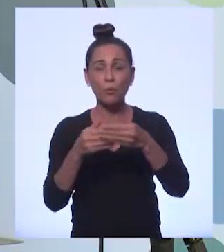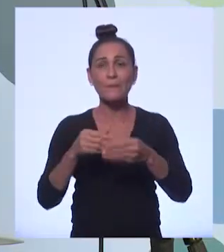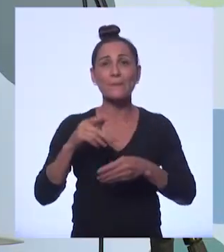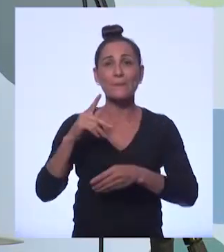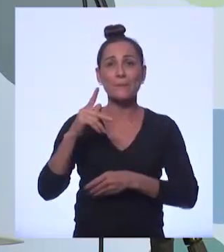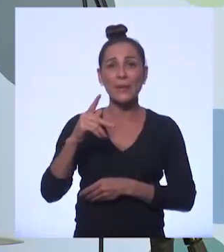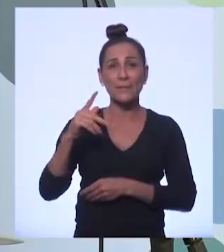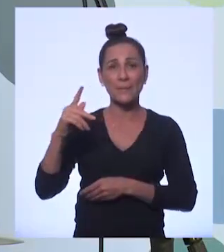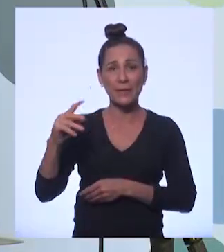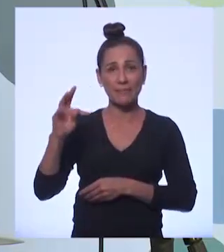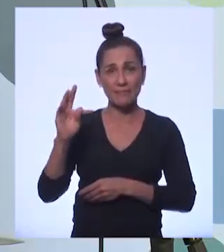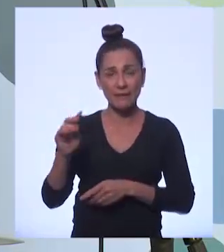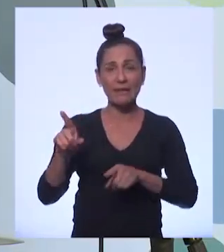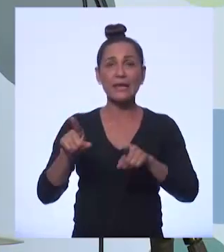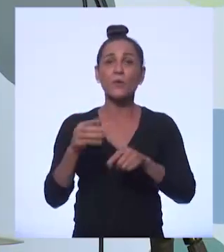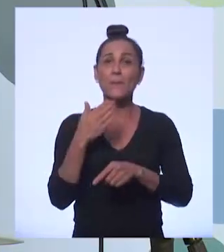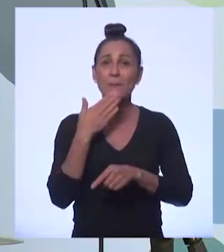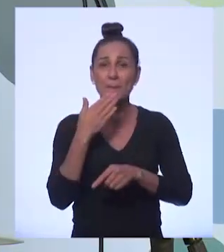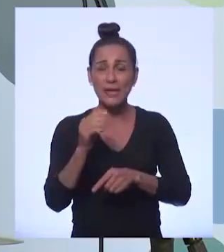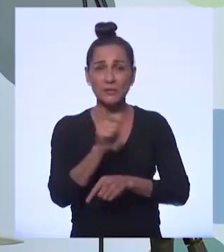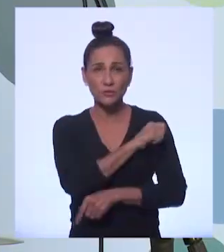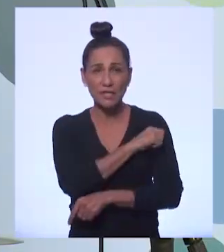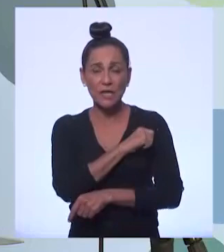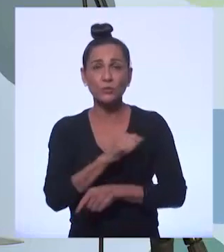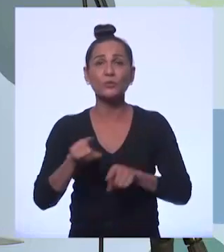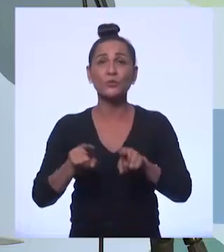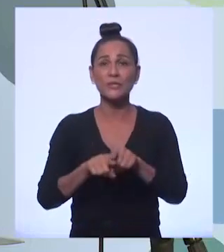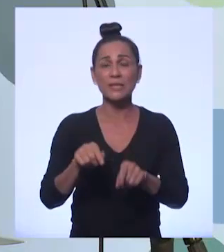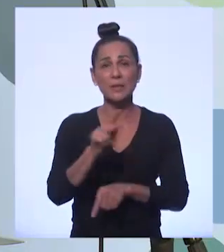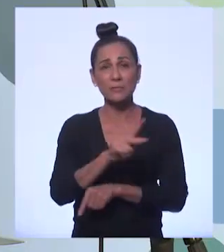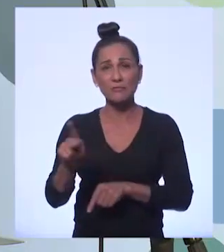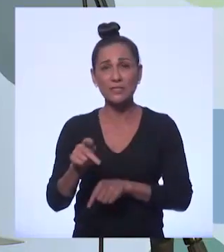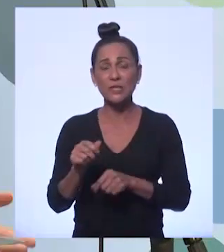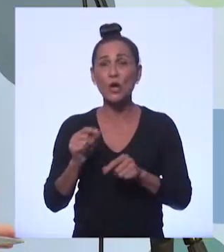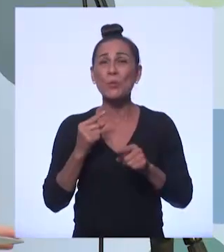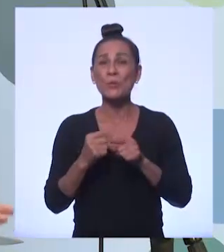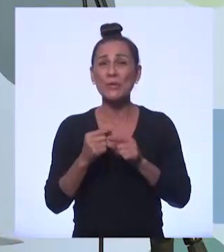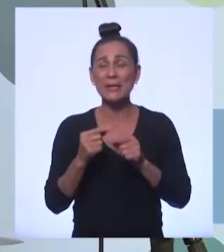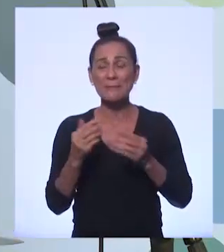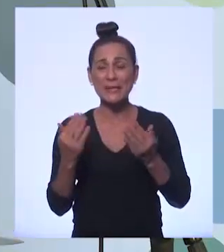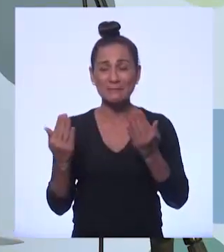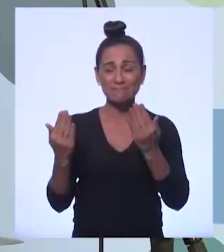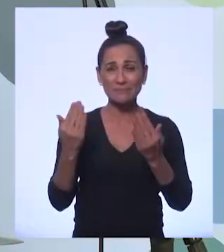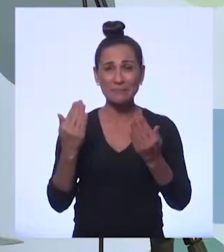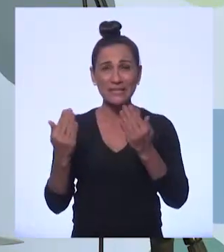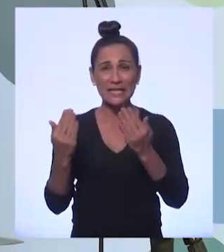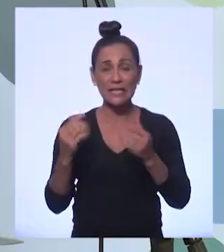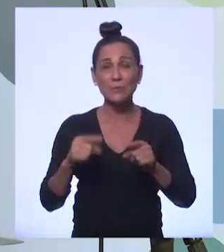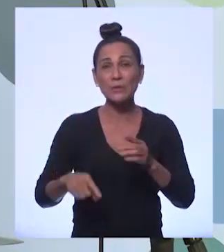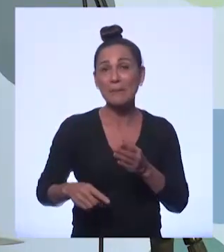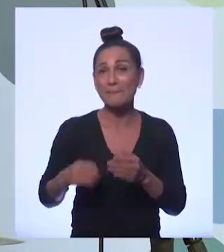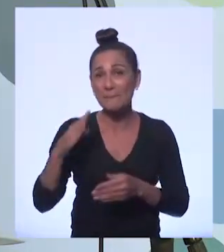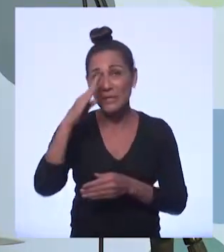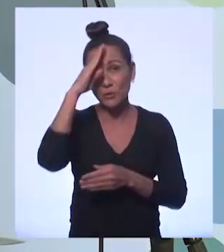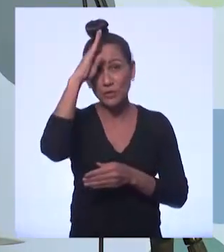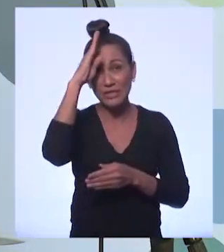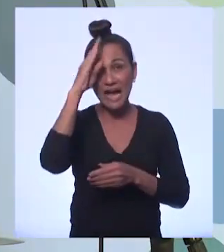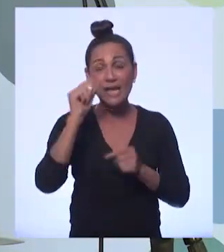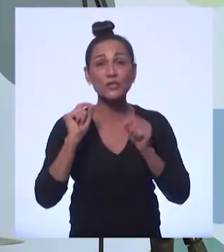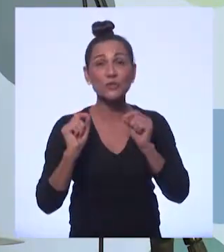PPT, tanto estudantes quanto professores, hoje ele vai ficar meio que em paralelo, porque eu quero priorizar